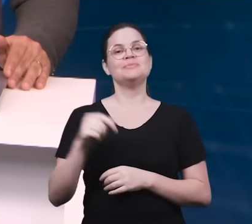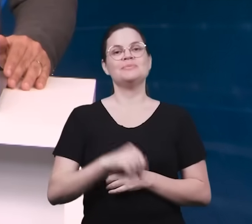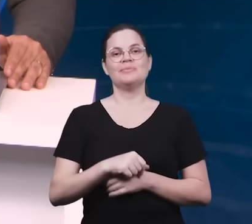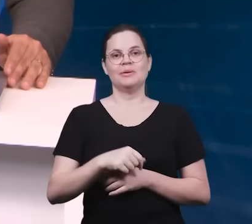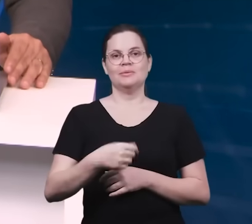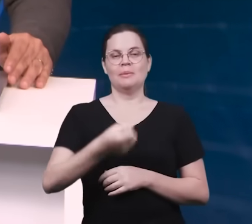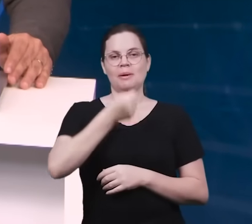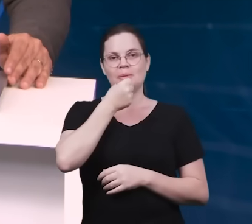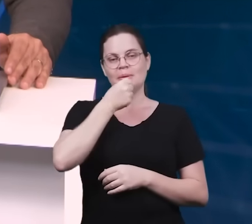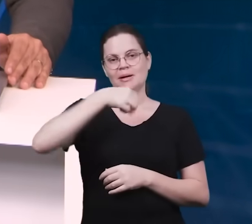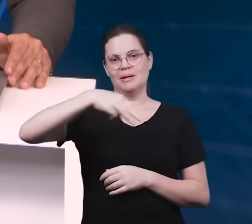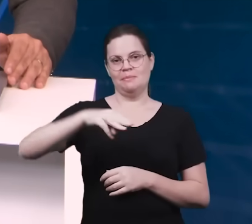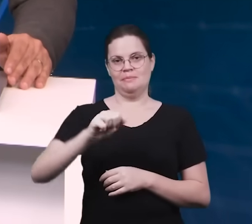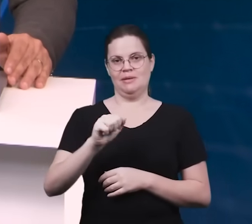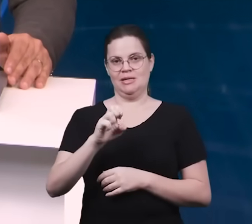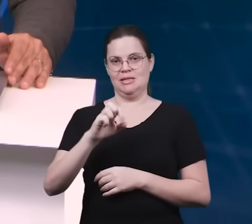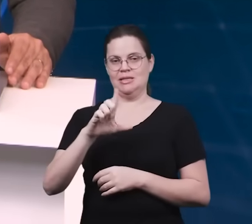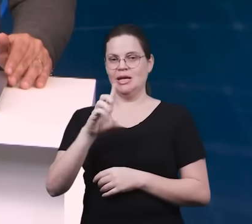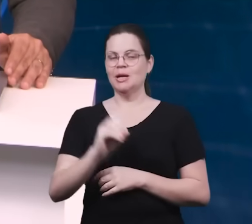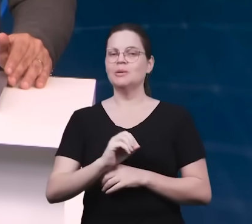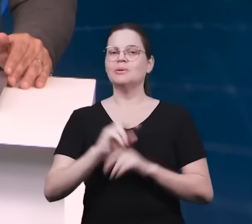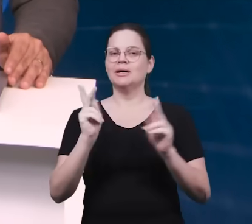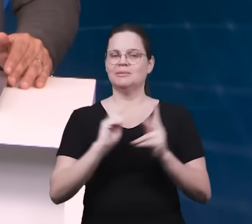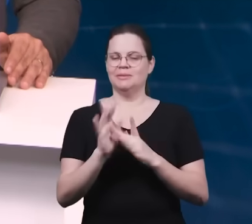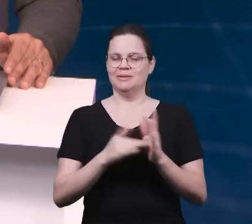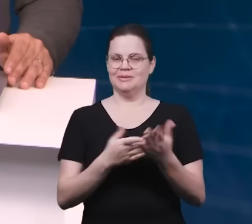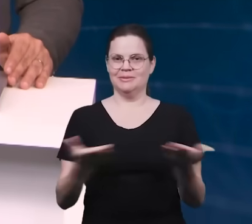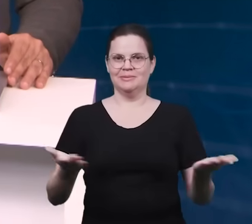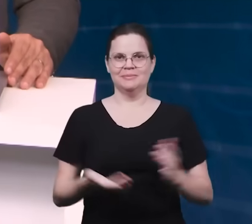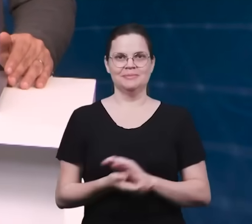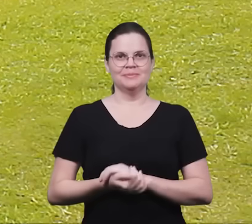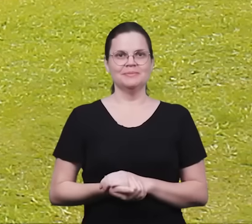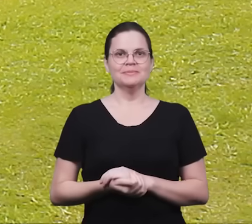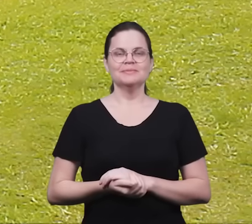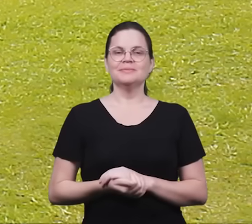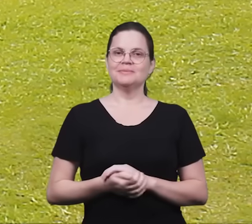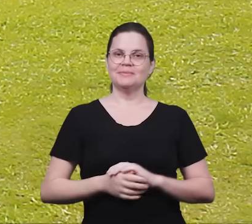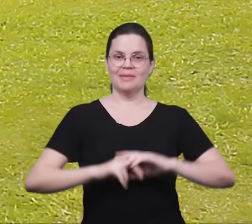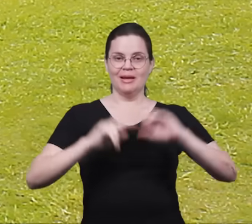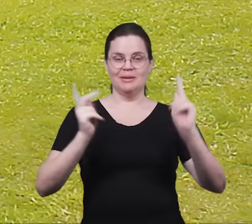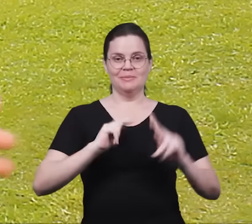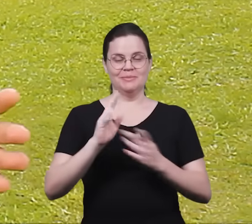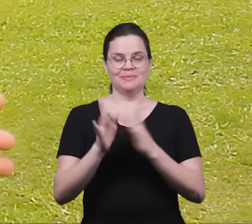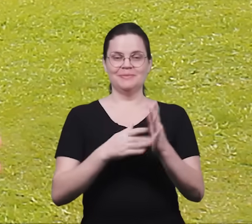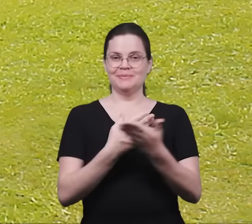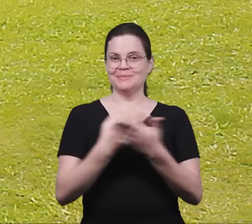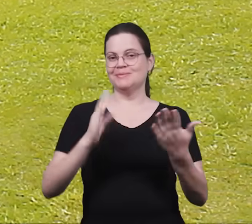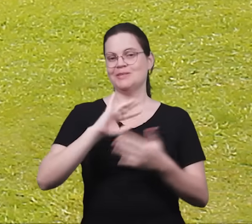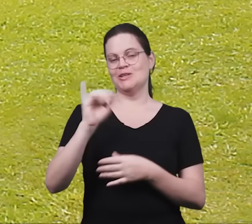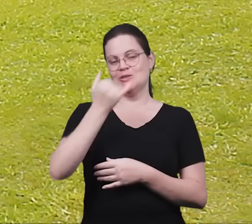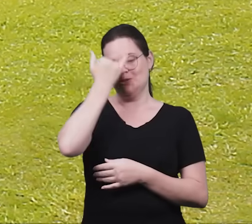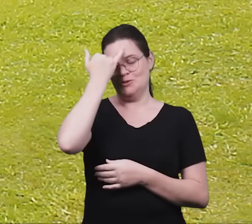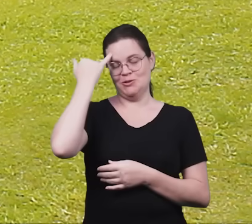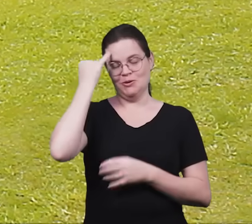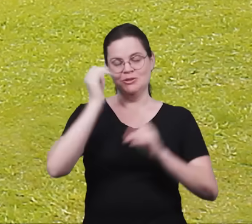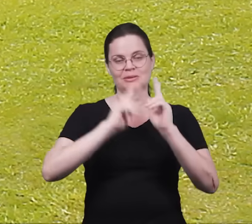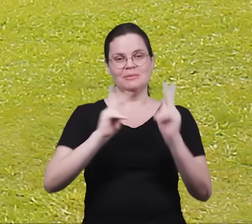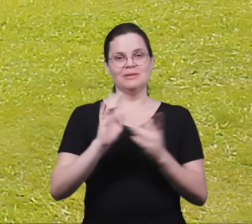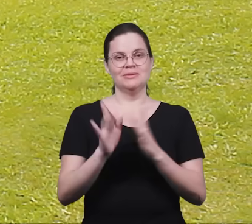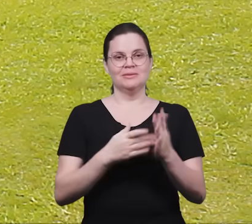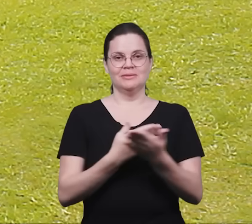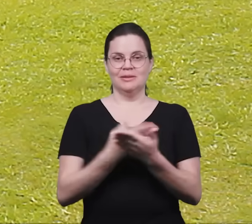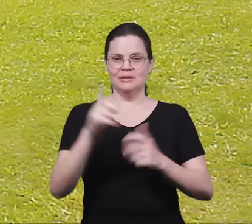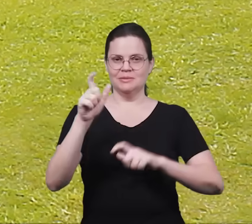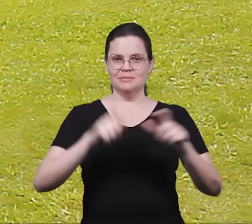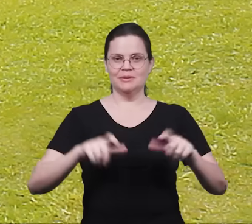correspondente, o nosso companheiro Marcelo Rosa. Marcelo, a paz do Senhor Jesus. A paz do Senhor Jesus, irmão Jorge Pessoa. A paz do